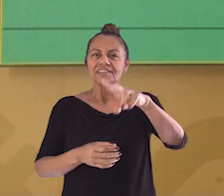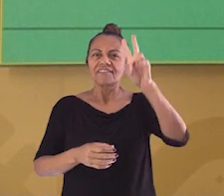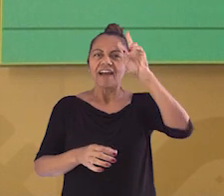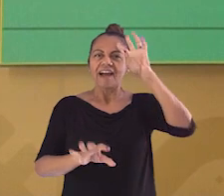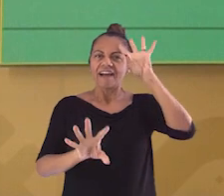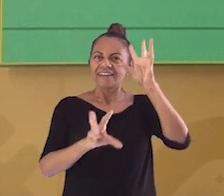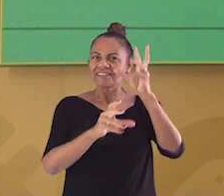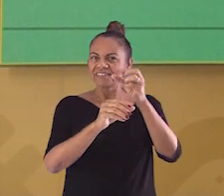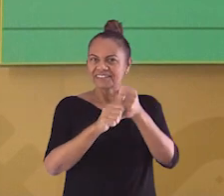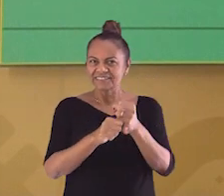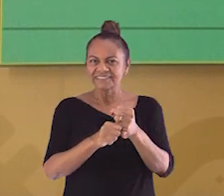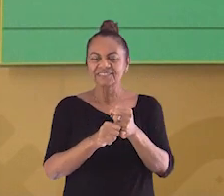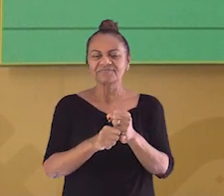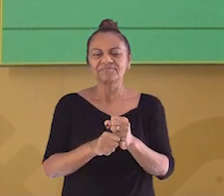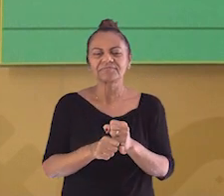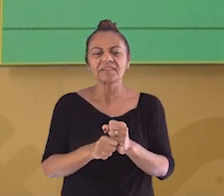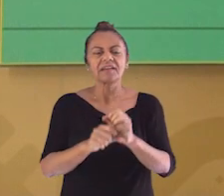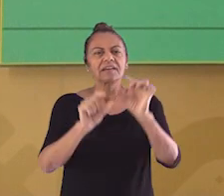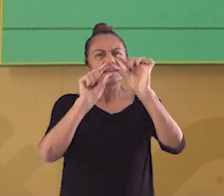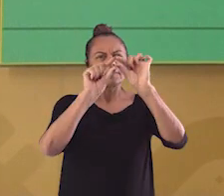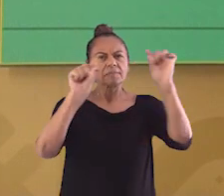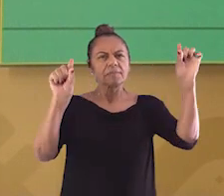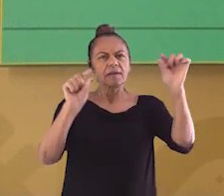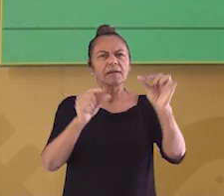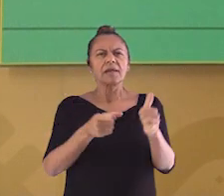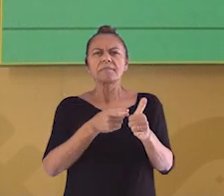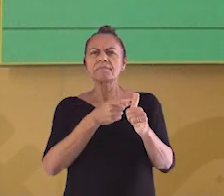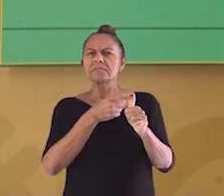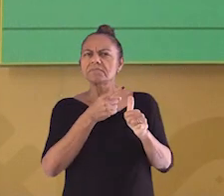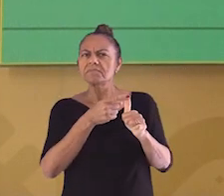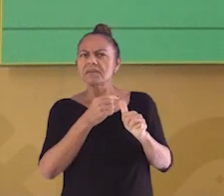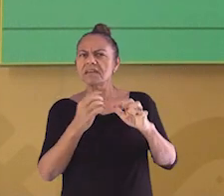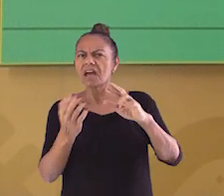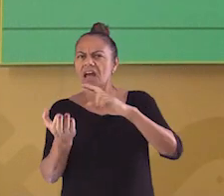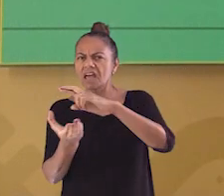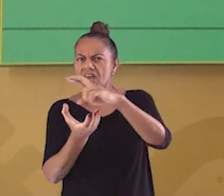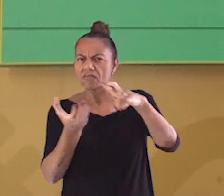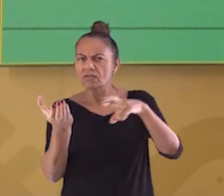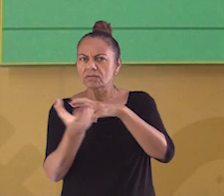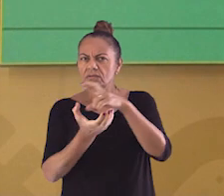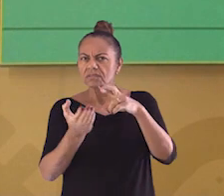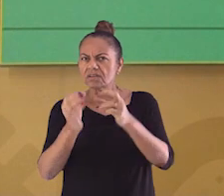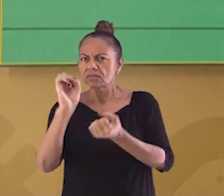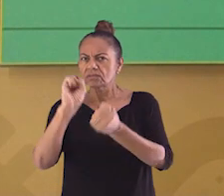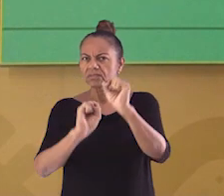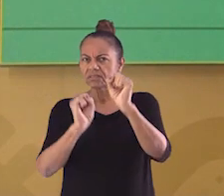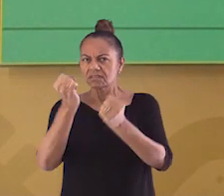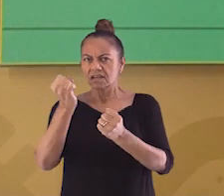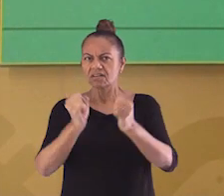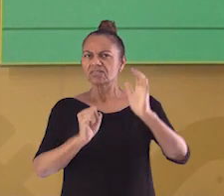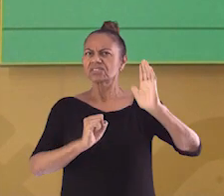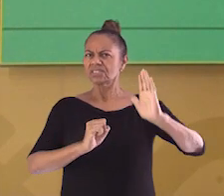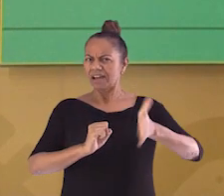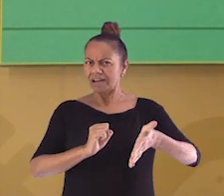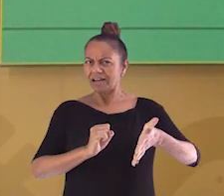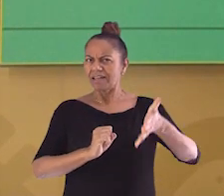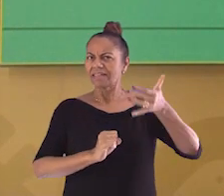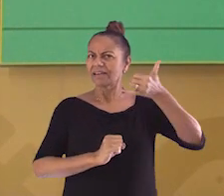conceitos. Primeira frase. Na primeira revolução industrial, já existiu o telefone? E